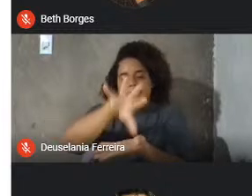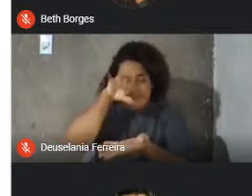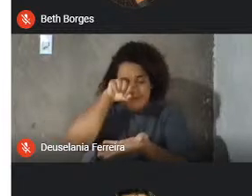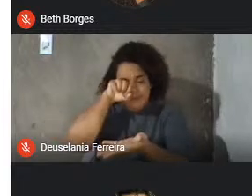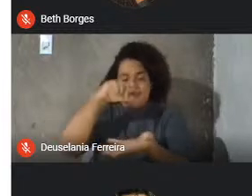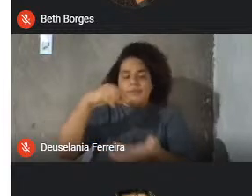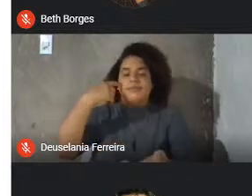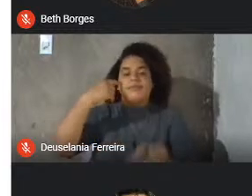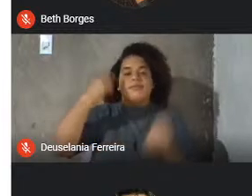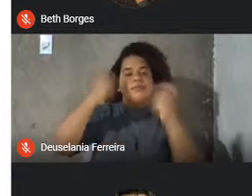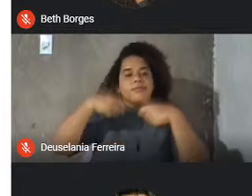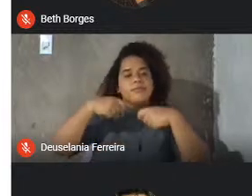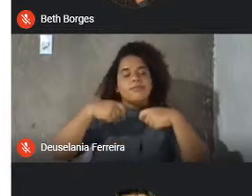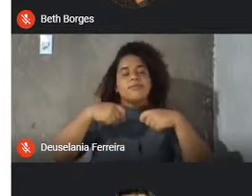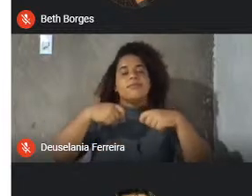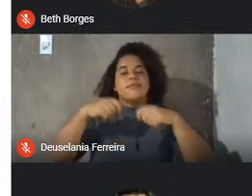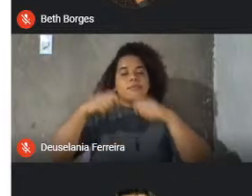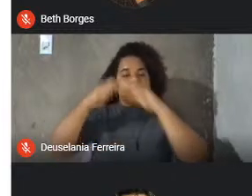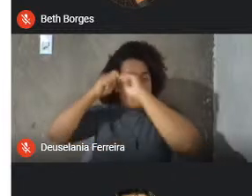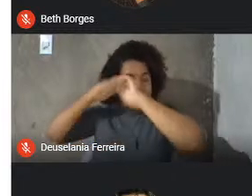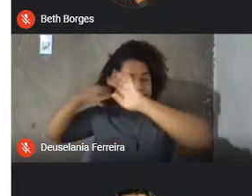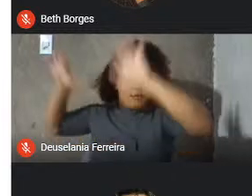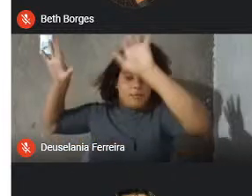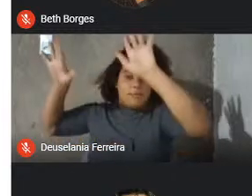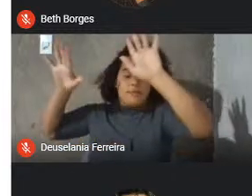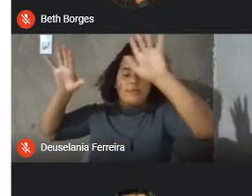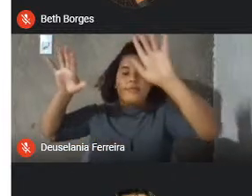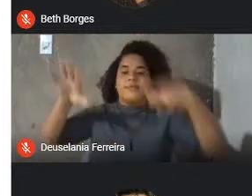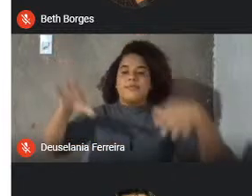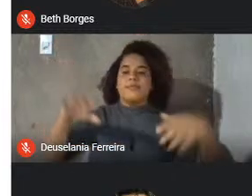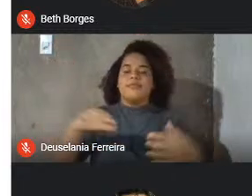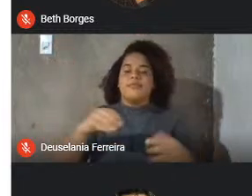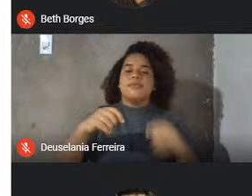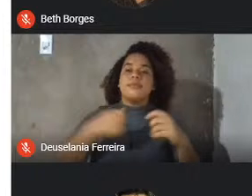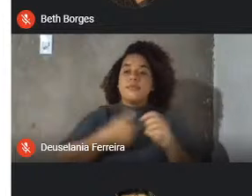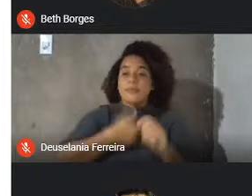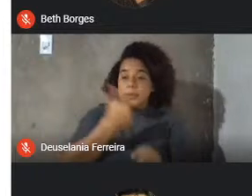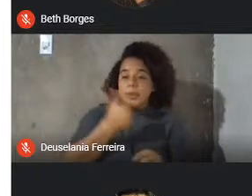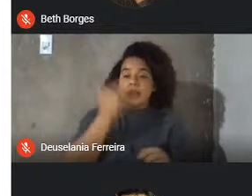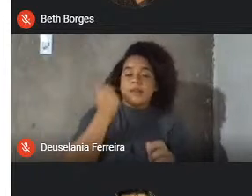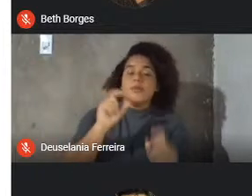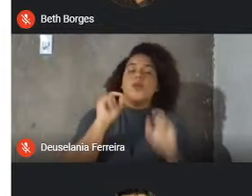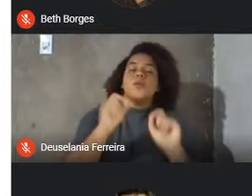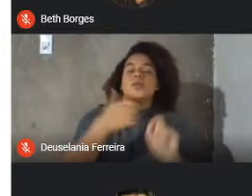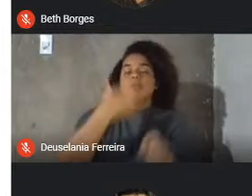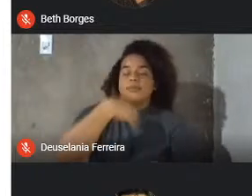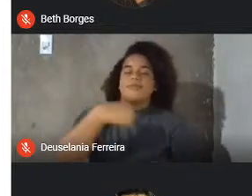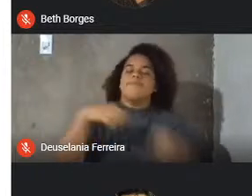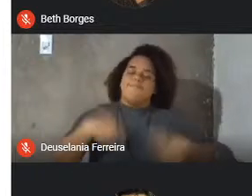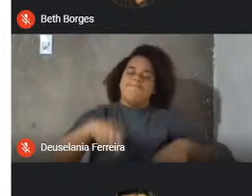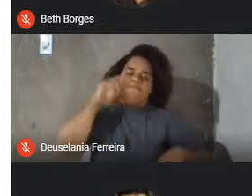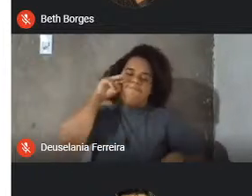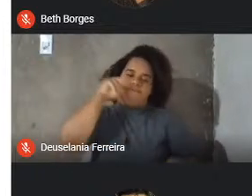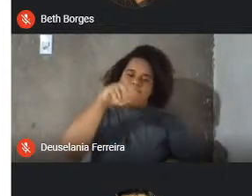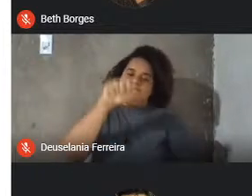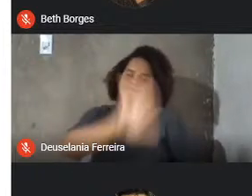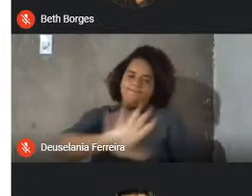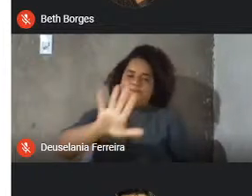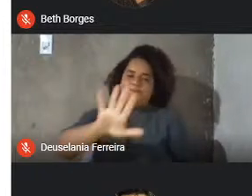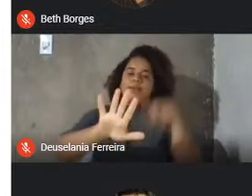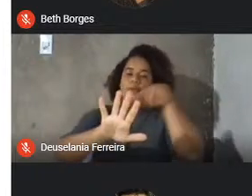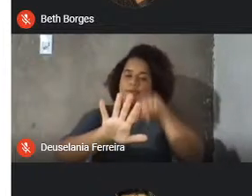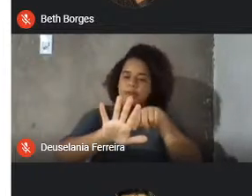saber o que é uma maçã, primeiro, você tem que ver uma maçã, para daí você poder criar uma imagem. Quando você faz